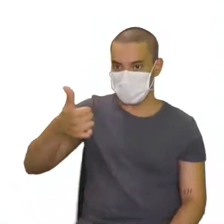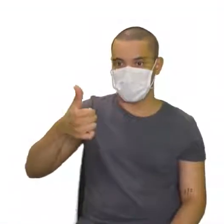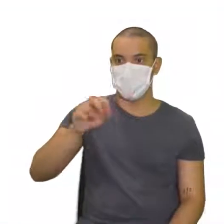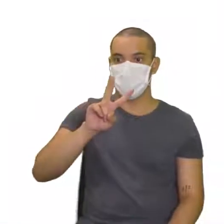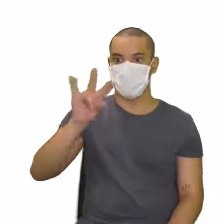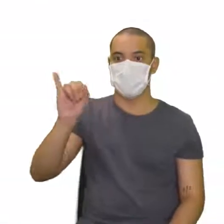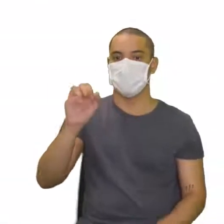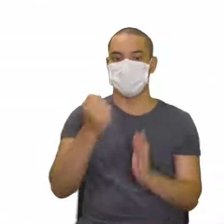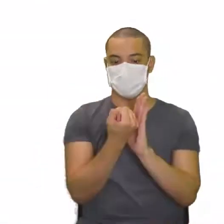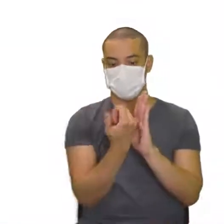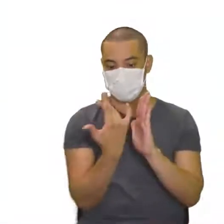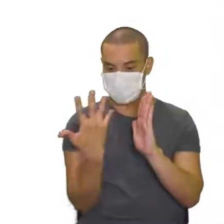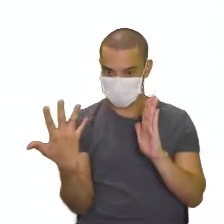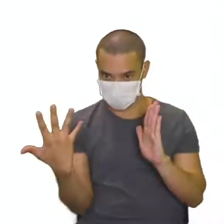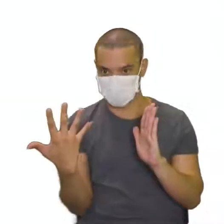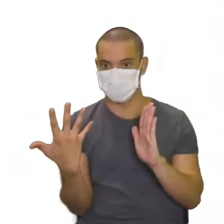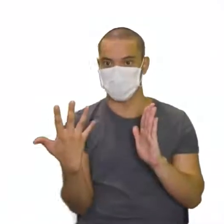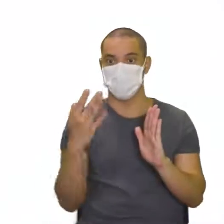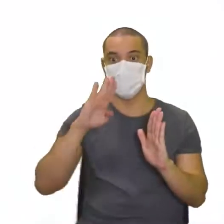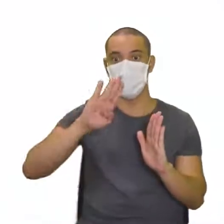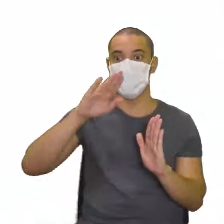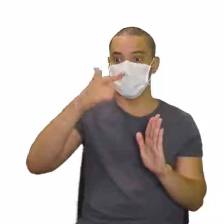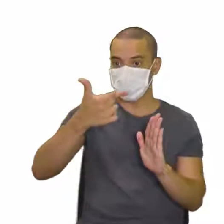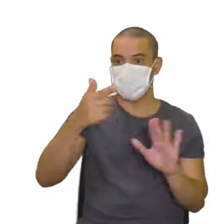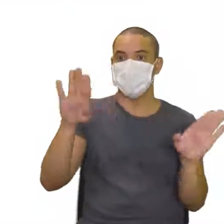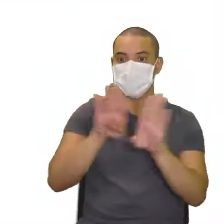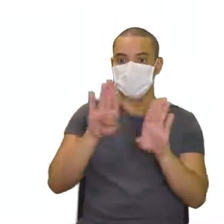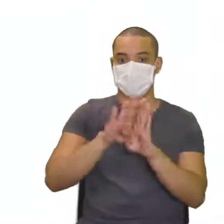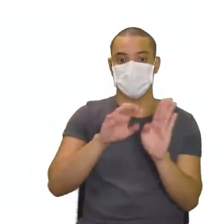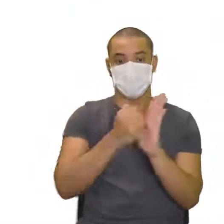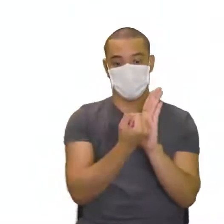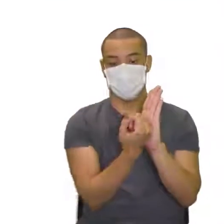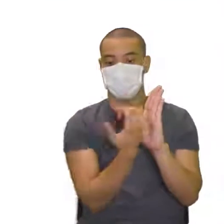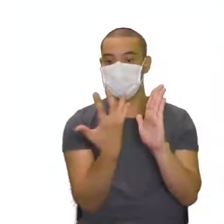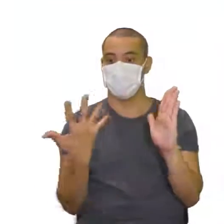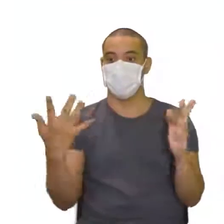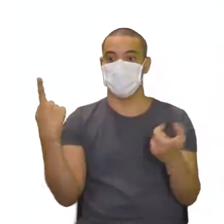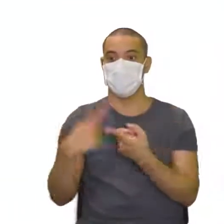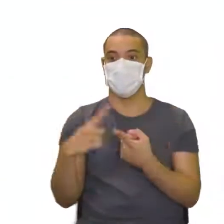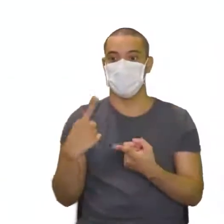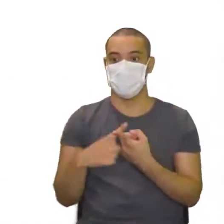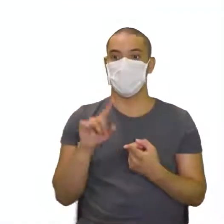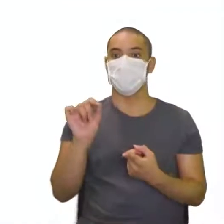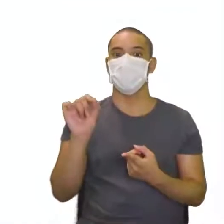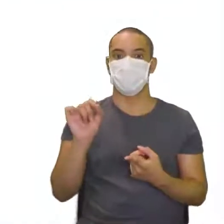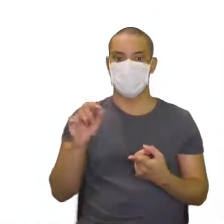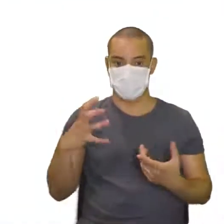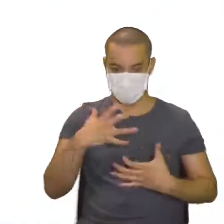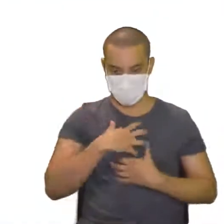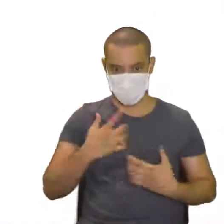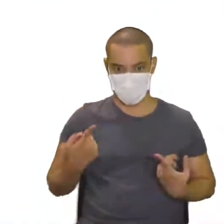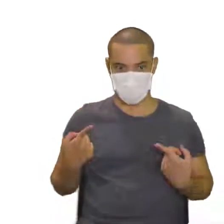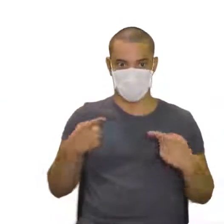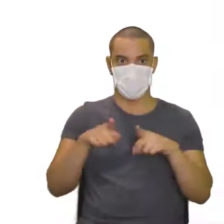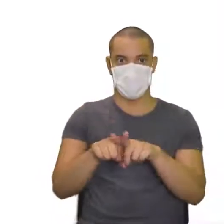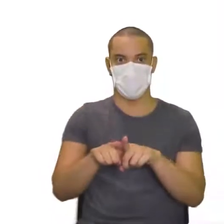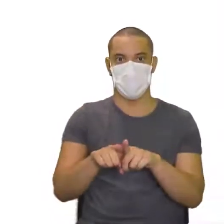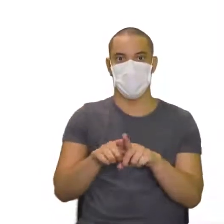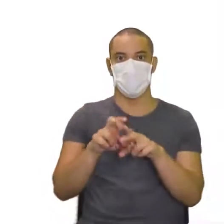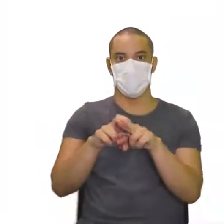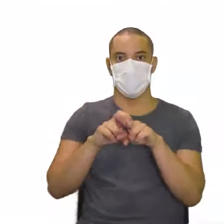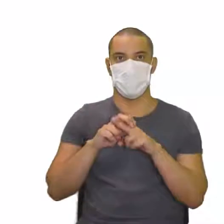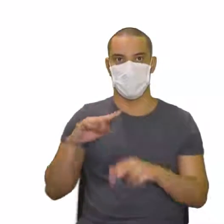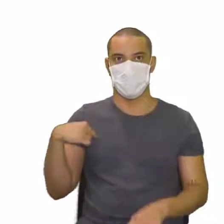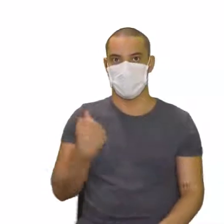vai estar saindo e B2 também vai estar saindo porque a nossa corrente está no sentido anti-horário, né? E nós vimos